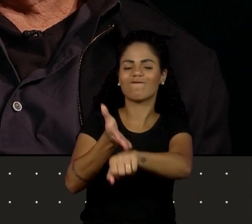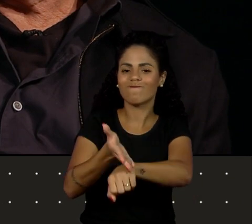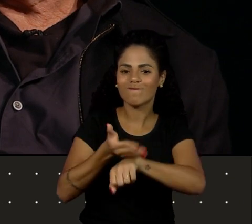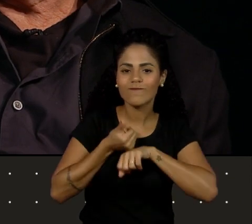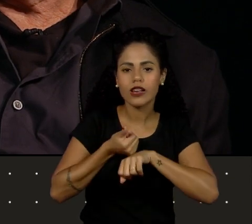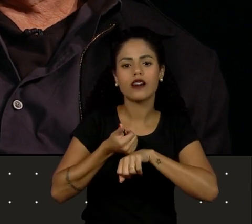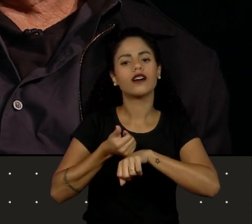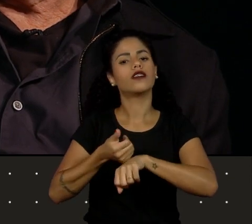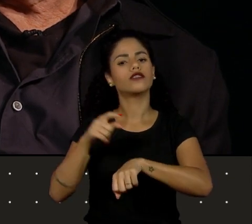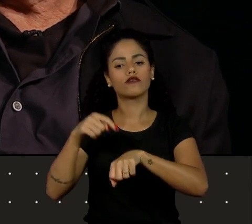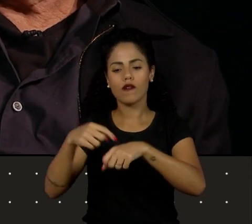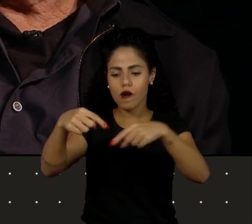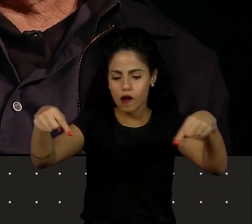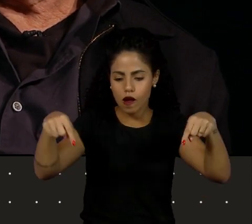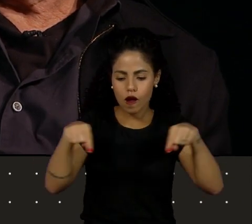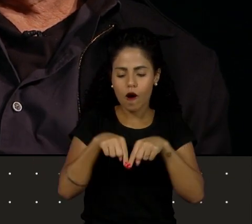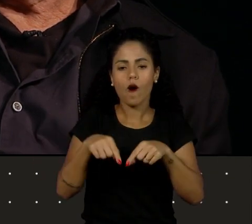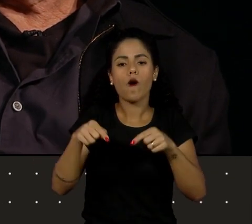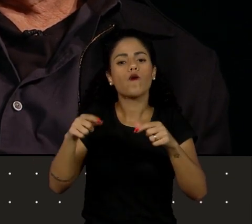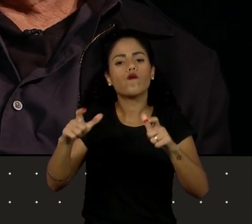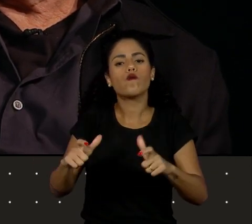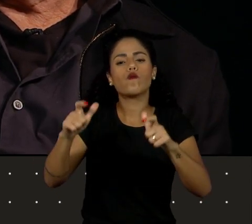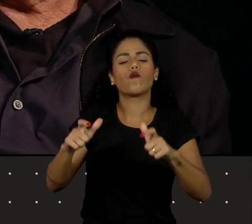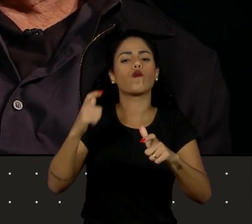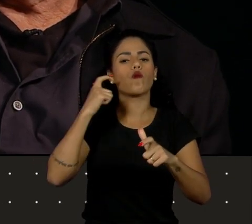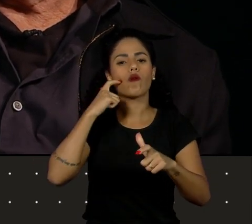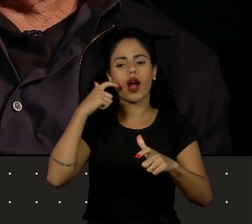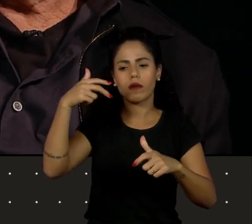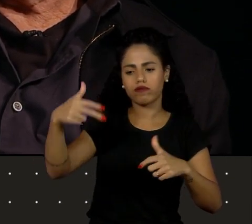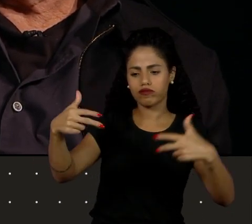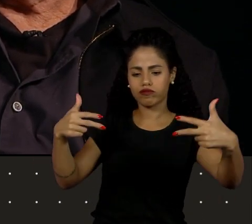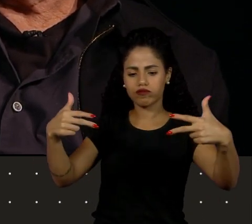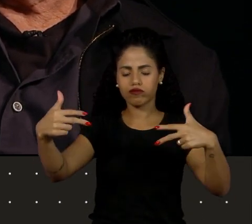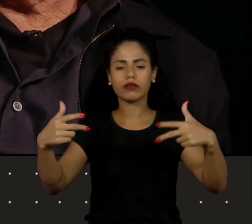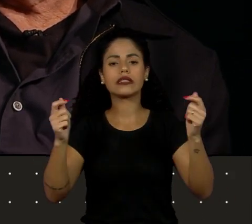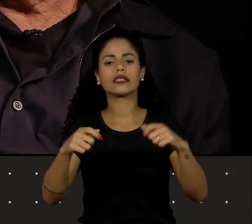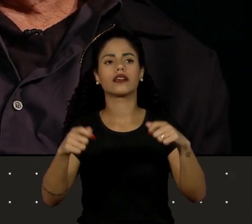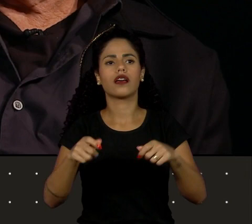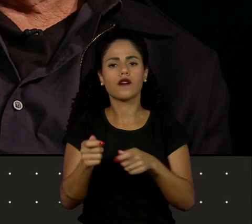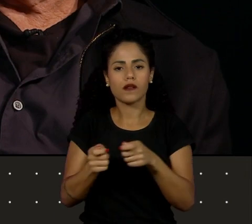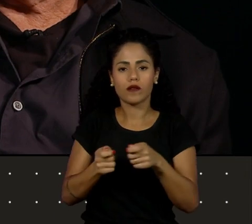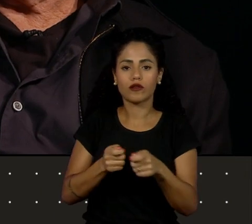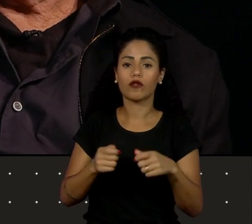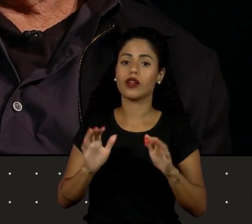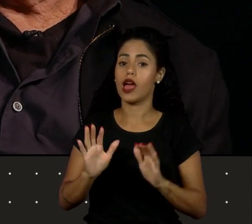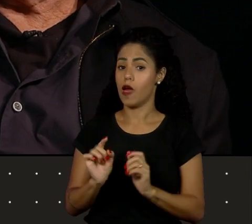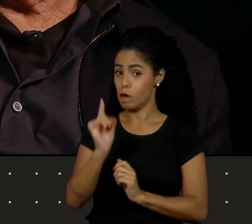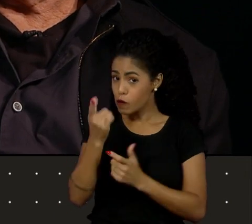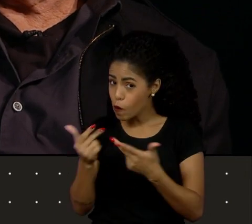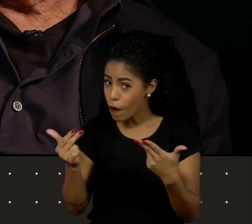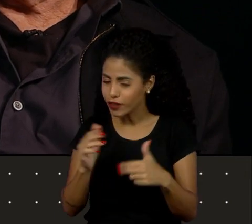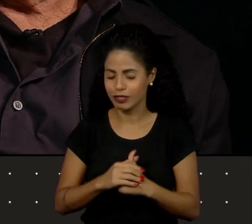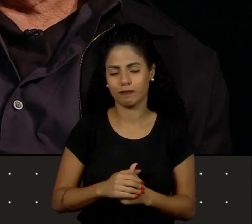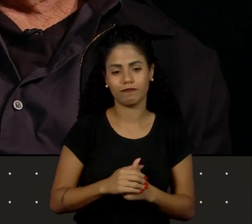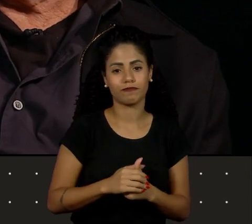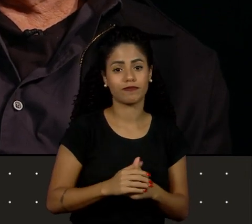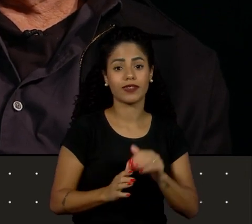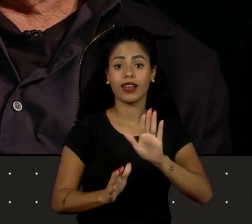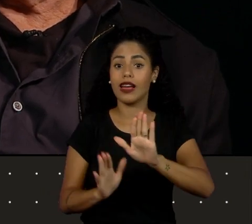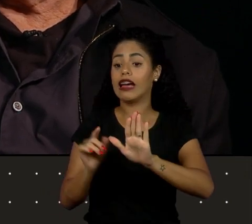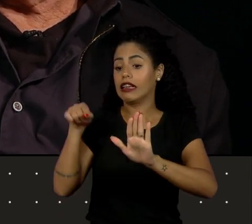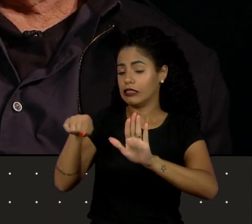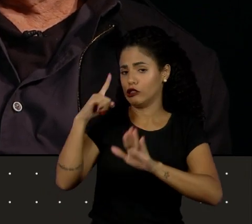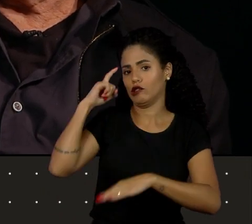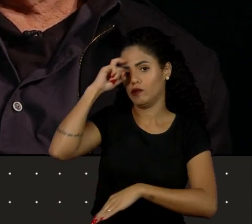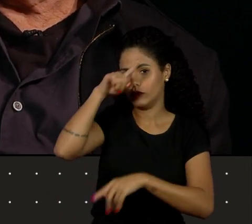planejado dentro de um estúdio, ou às vezes fora, mas com muito controle sobre aquilo, é uma coisa. E mesmo assim, às vezes